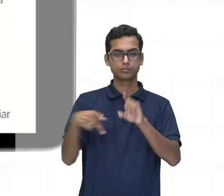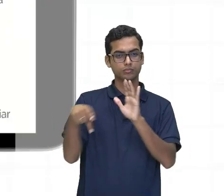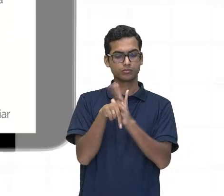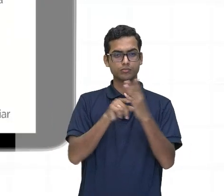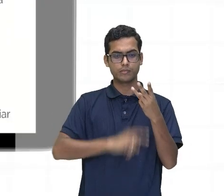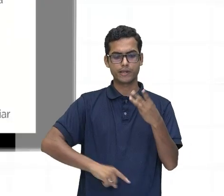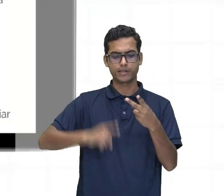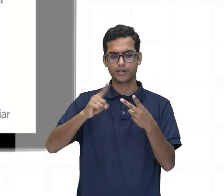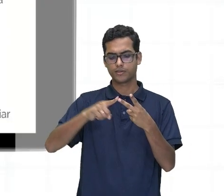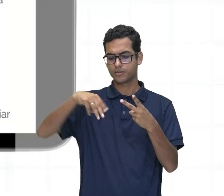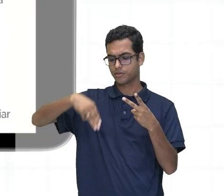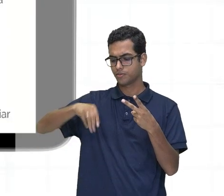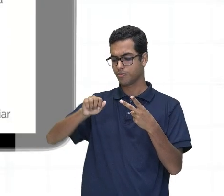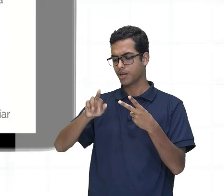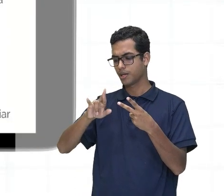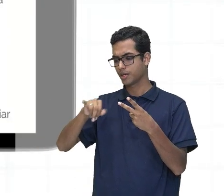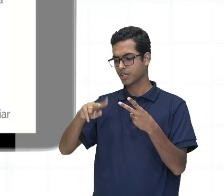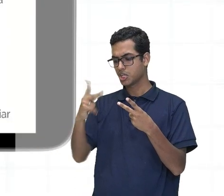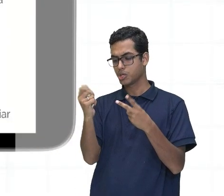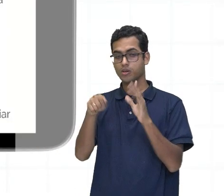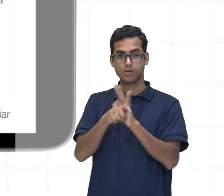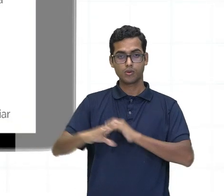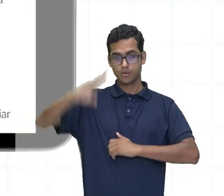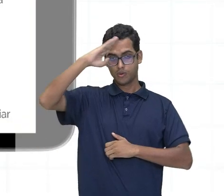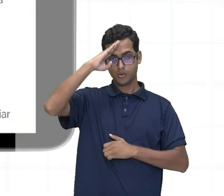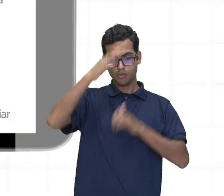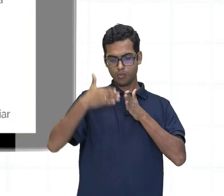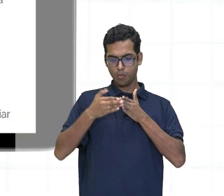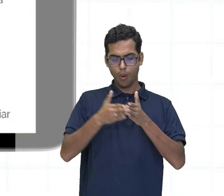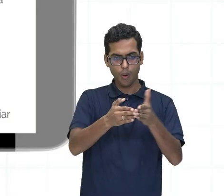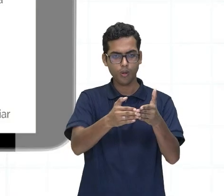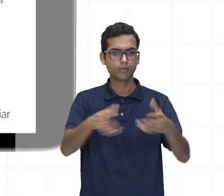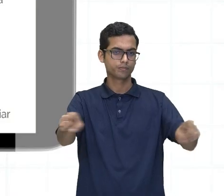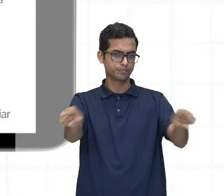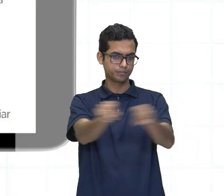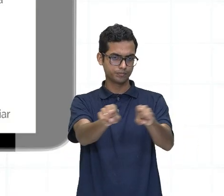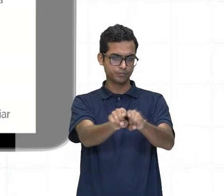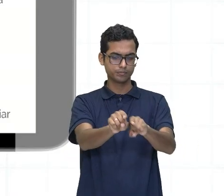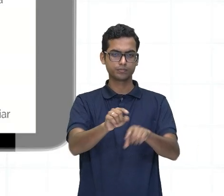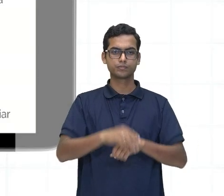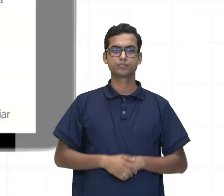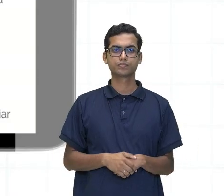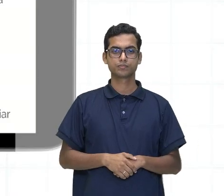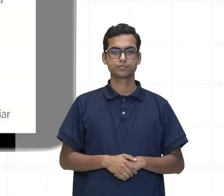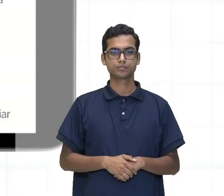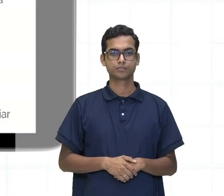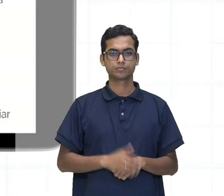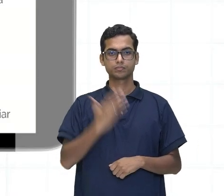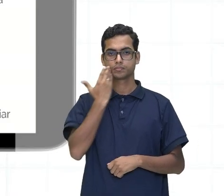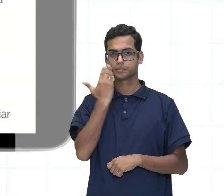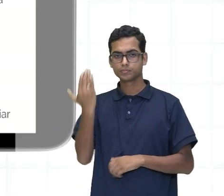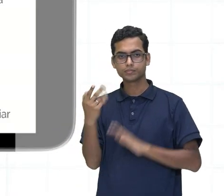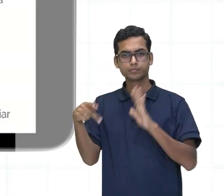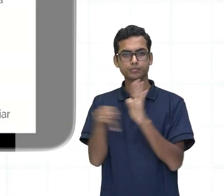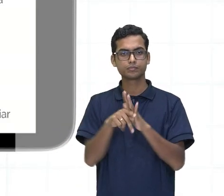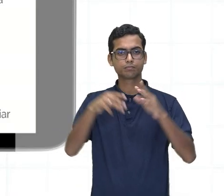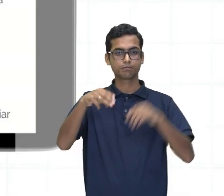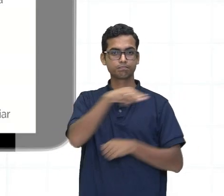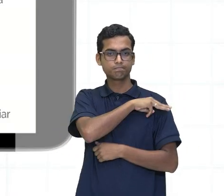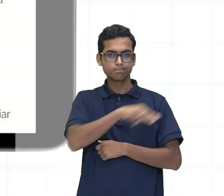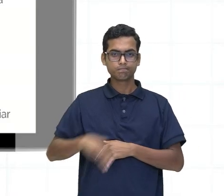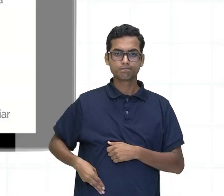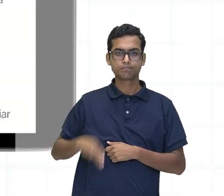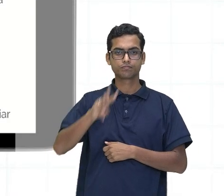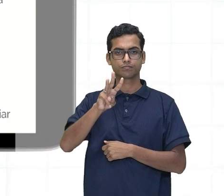Aí vai falar de Brasília, né? O ministro da Integração de Desenvolvimento Regional, Valdez Góes, garantiu nesta terça-feira que o governo federal dará o